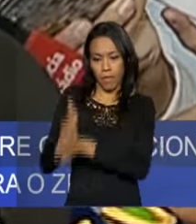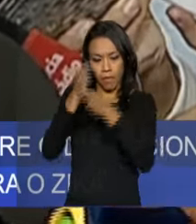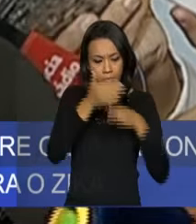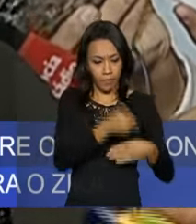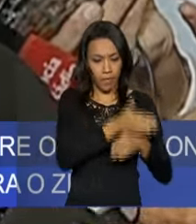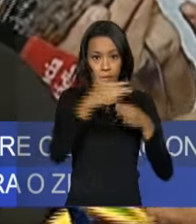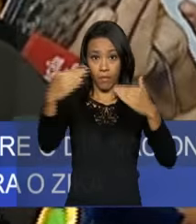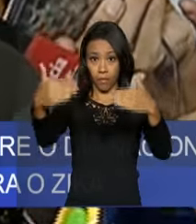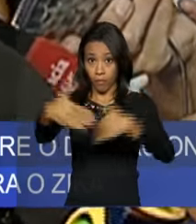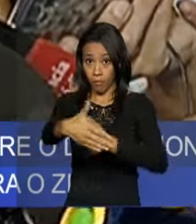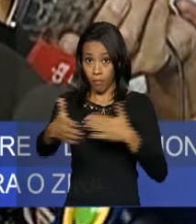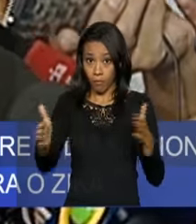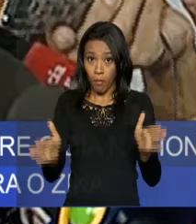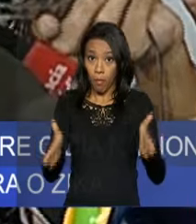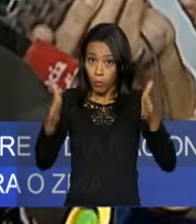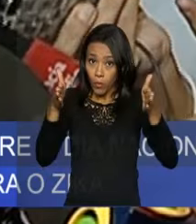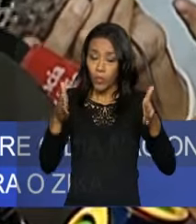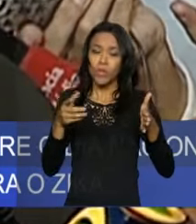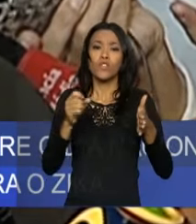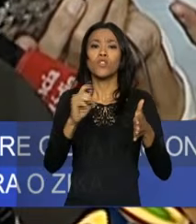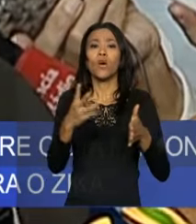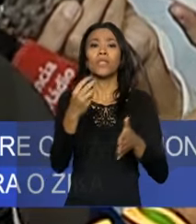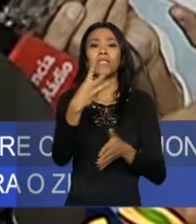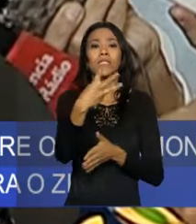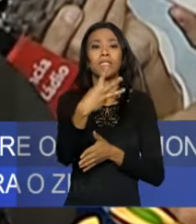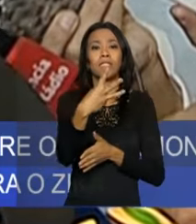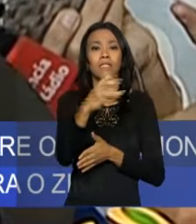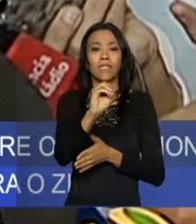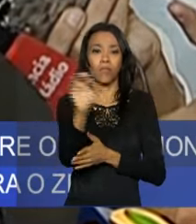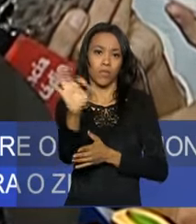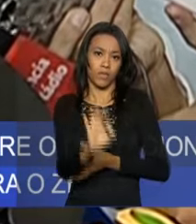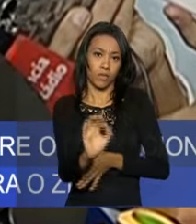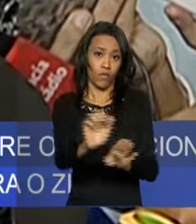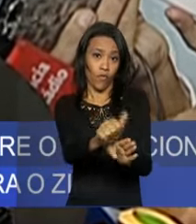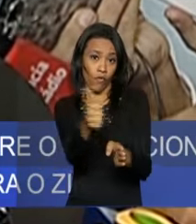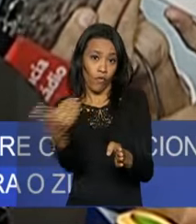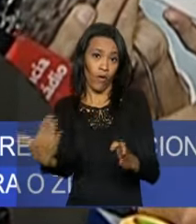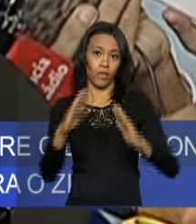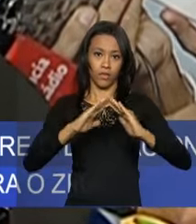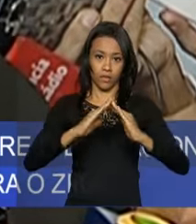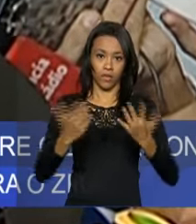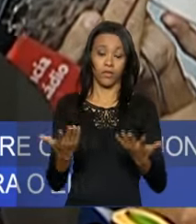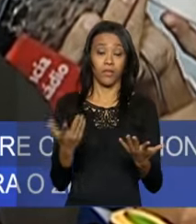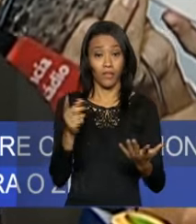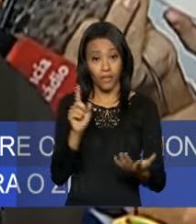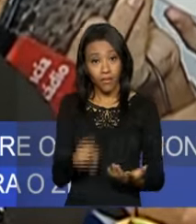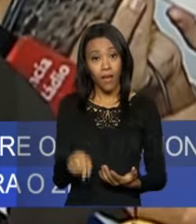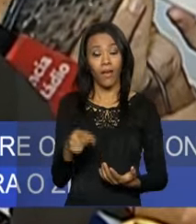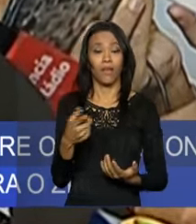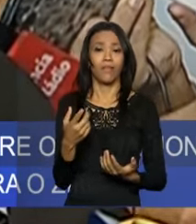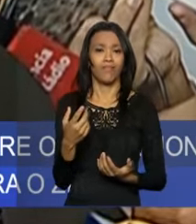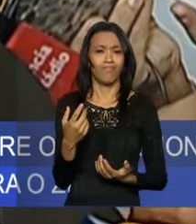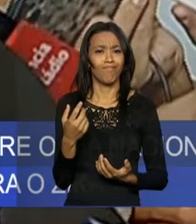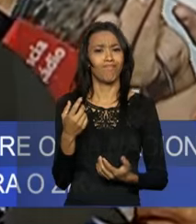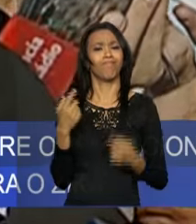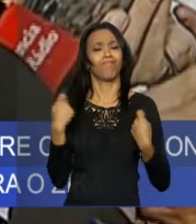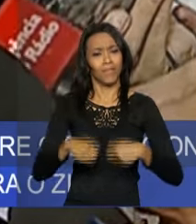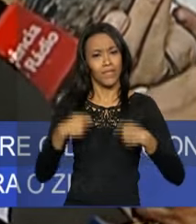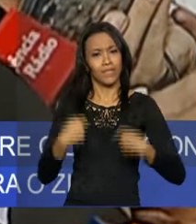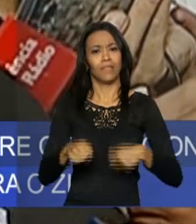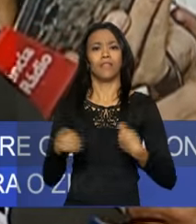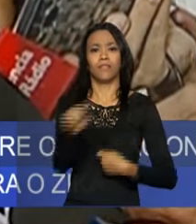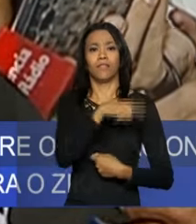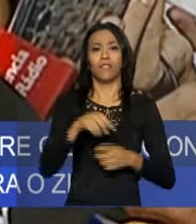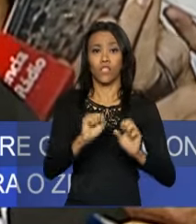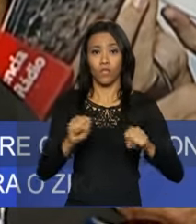de 30% que estão fora das casas. Então é imprescindível, é indispensável todo o